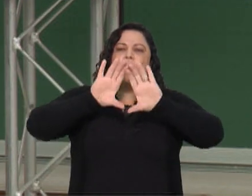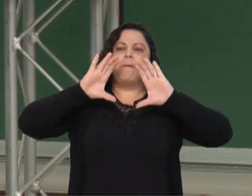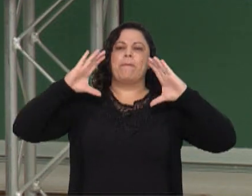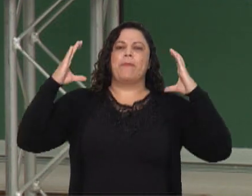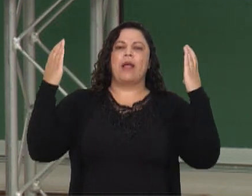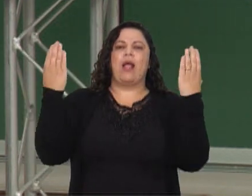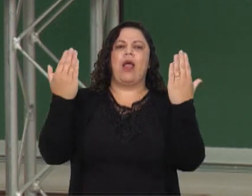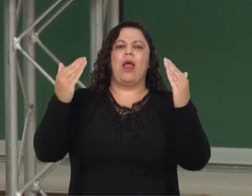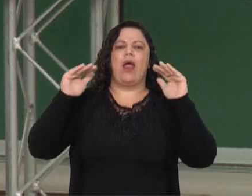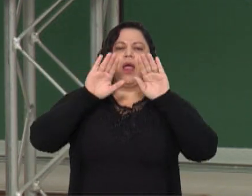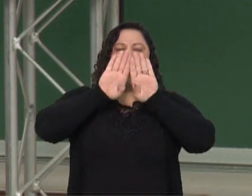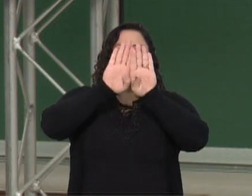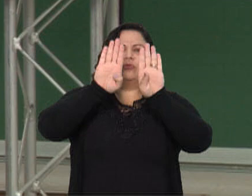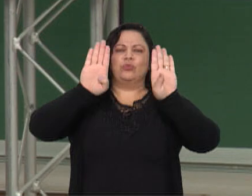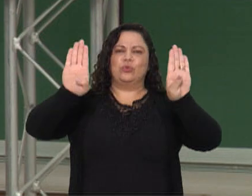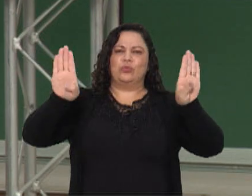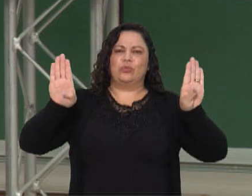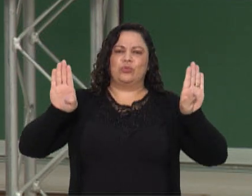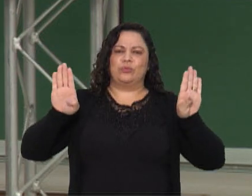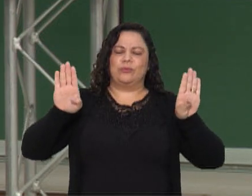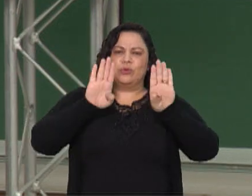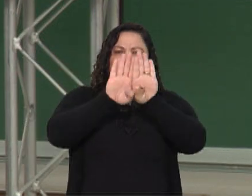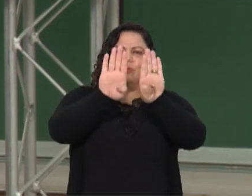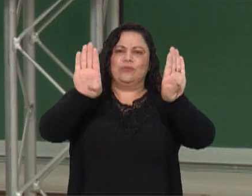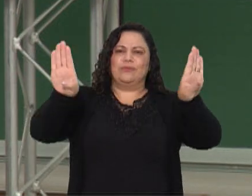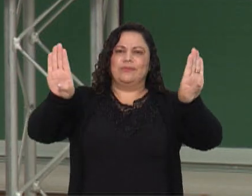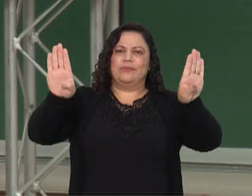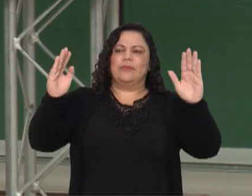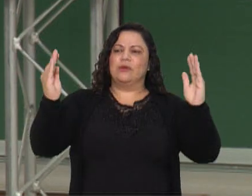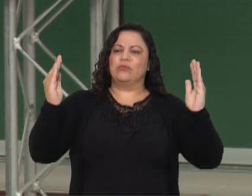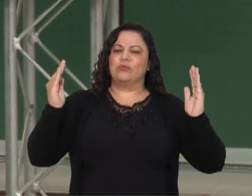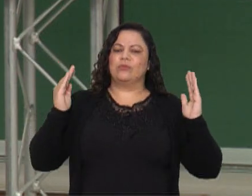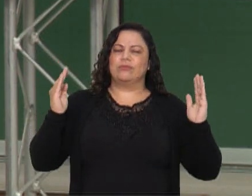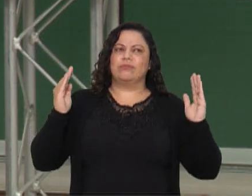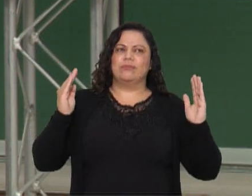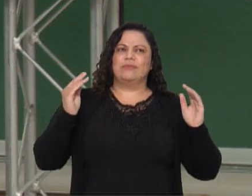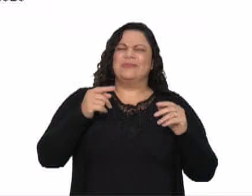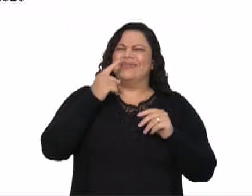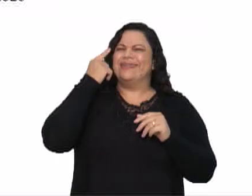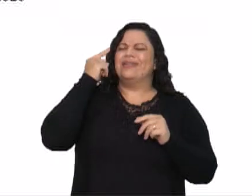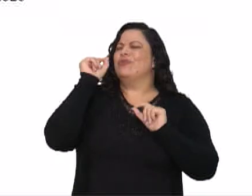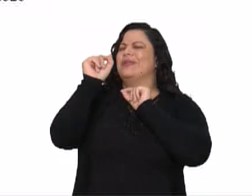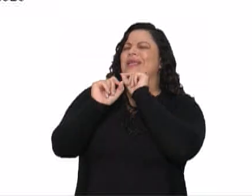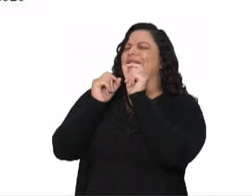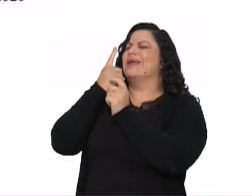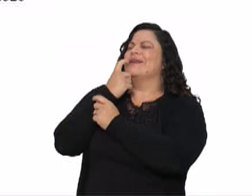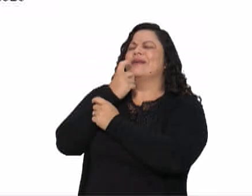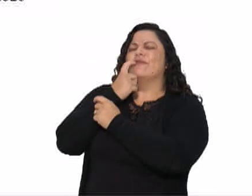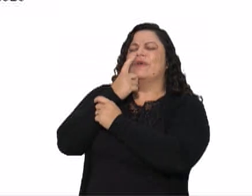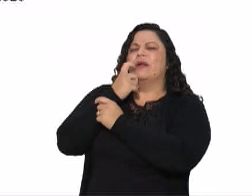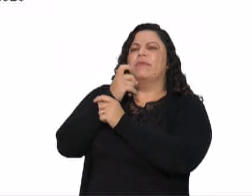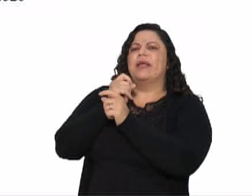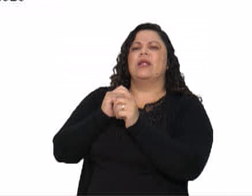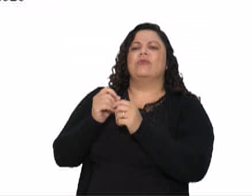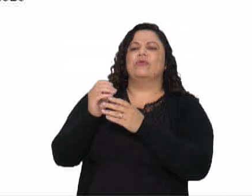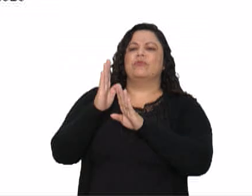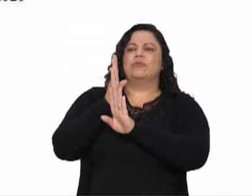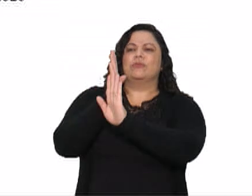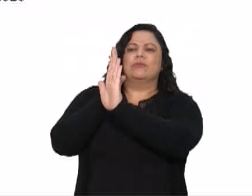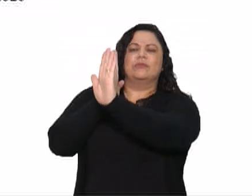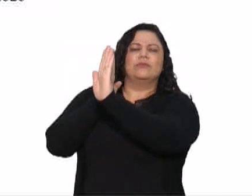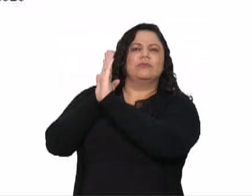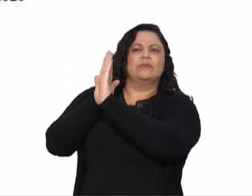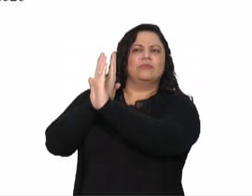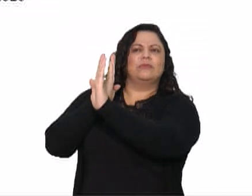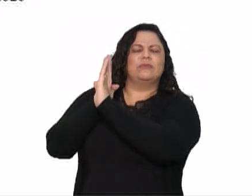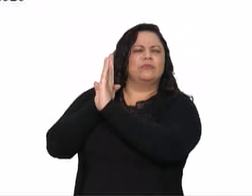e que nós temos aqui esses detalhes em vermelho, viram? Bom, e ali, né, nós temos a